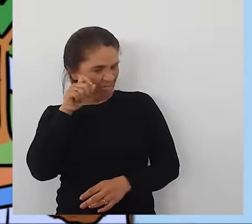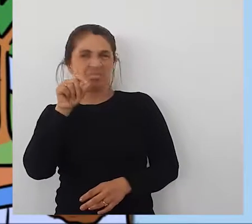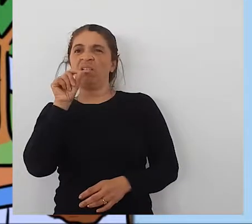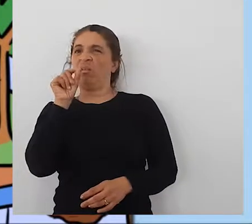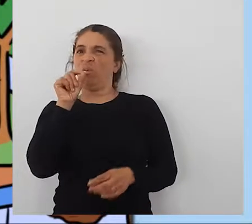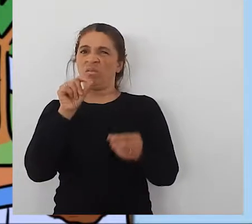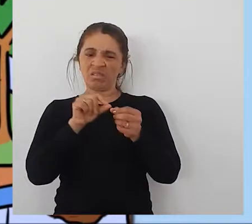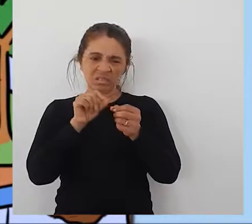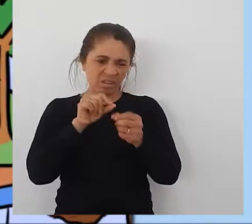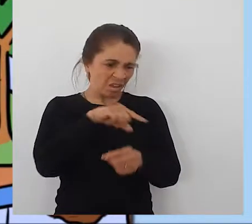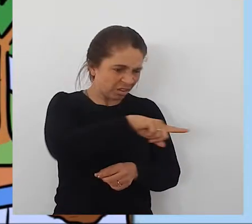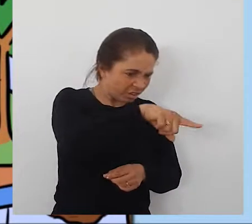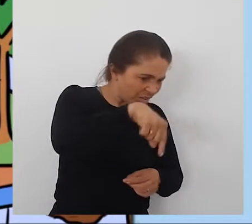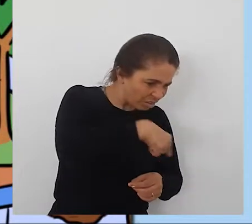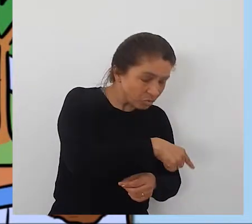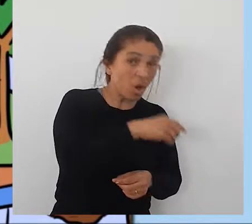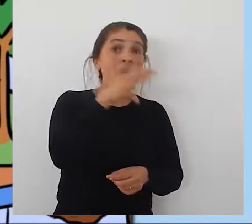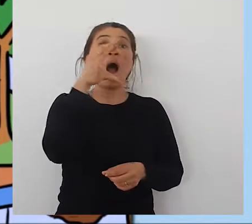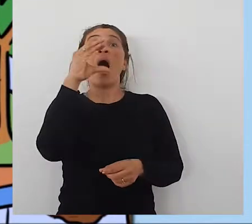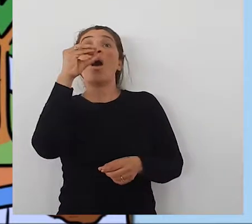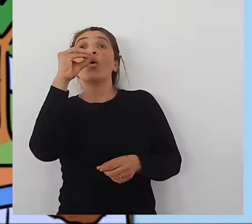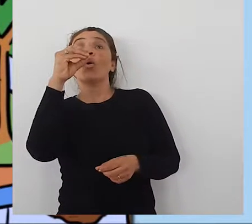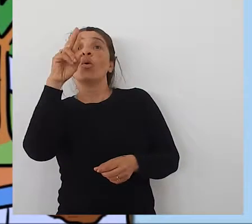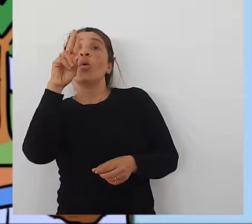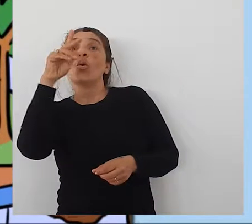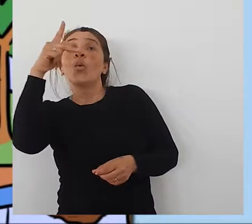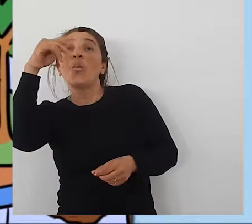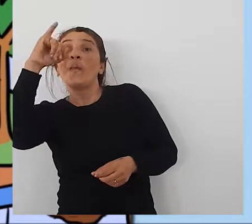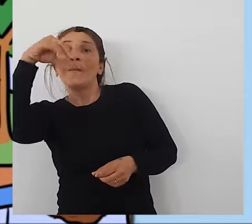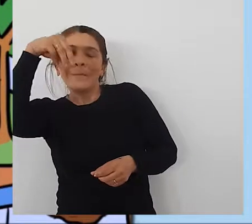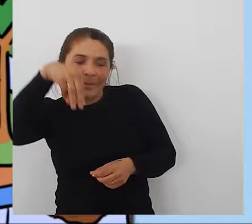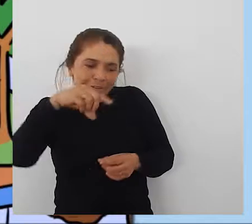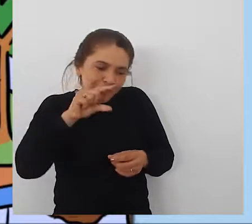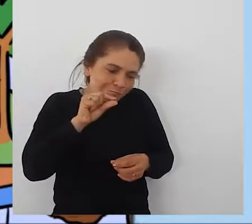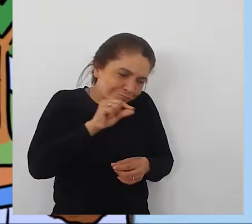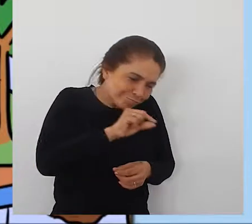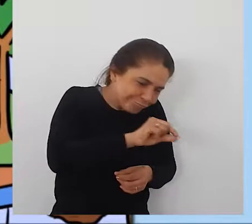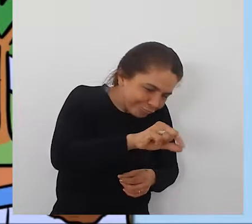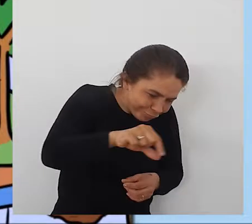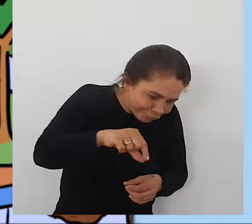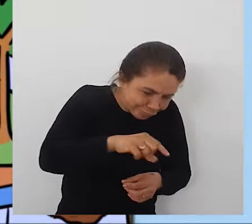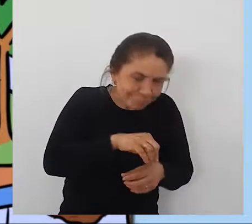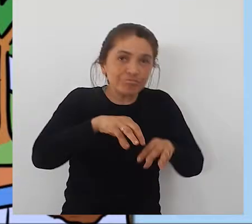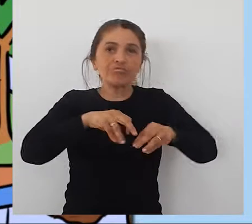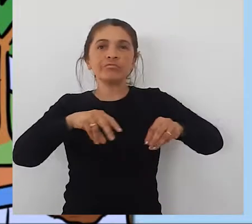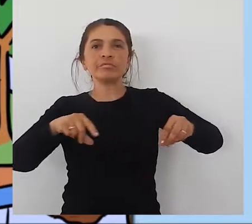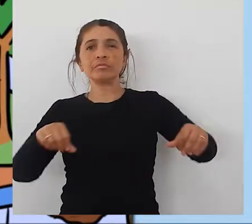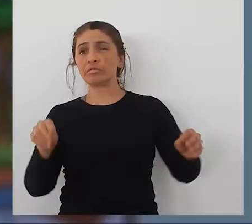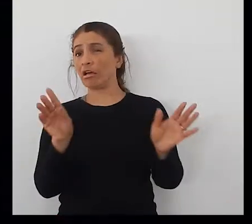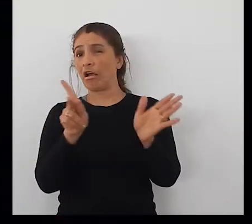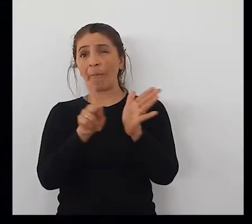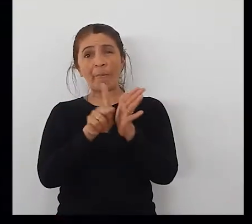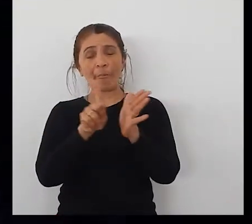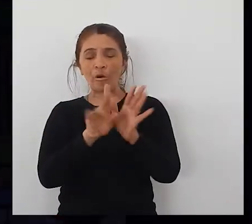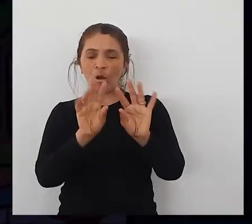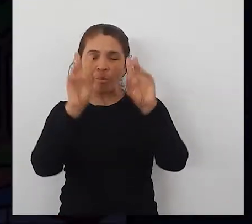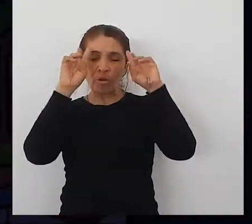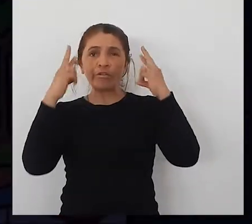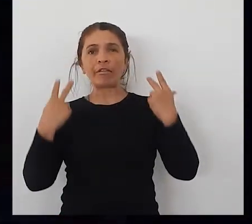Sora, mas o que é esse montinho de terra? Isto é o cupinzeiro, muito comum no cerrado.